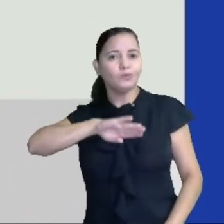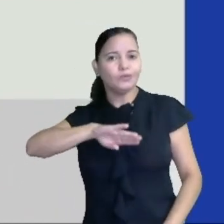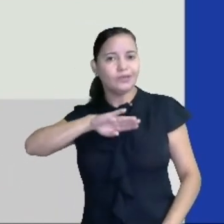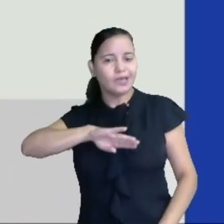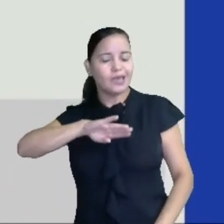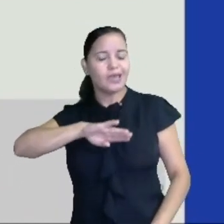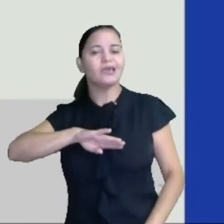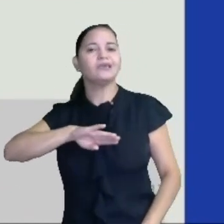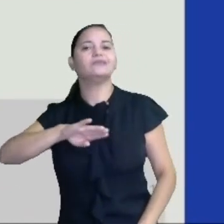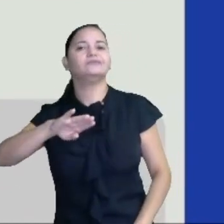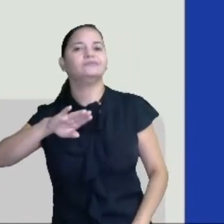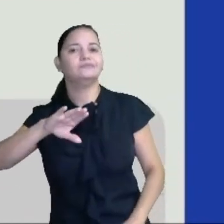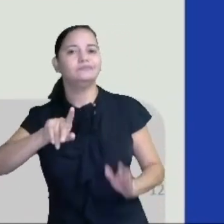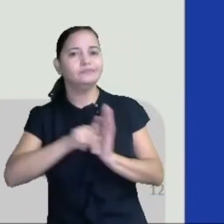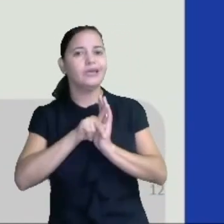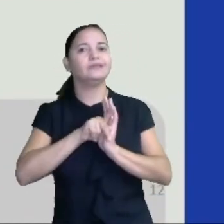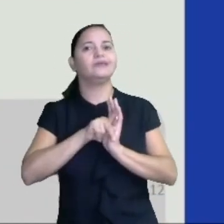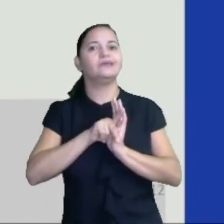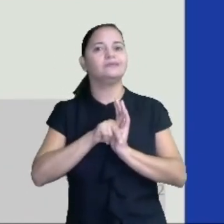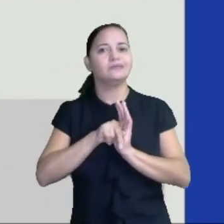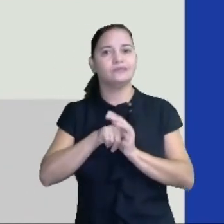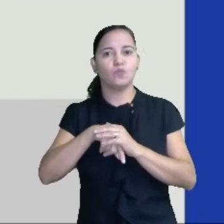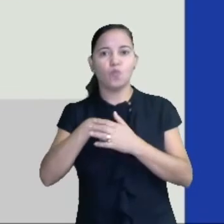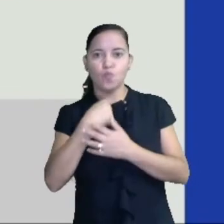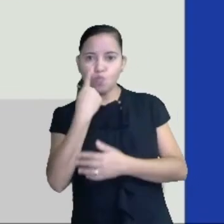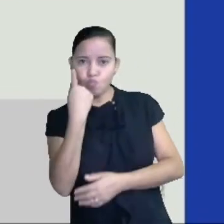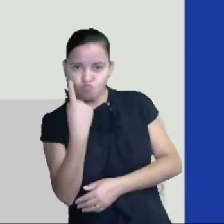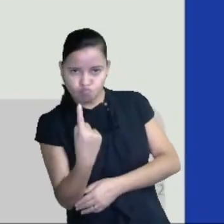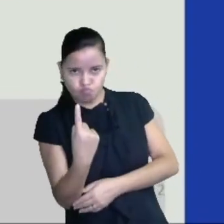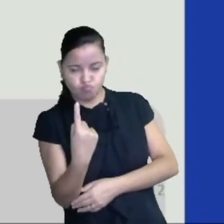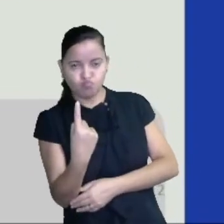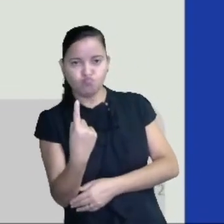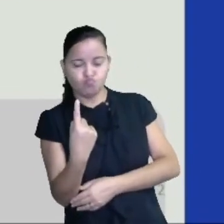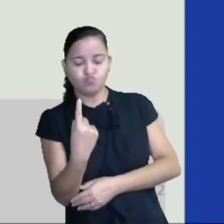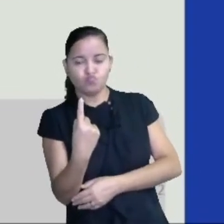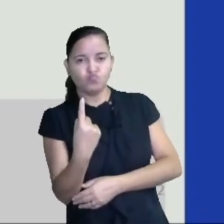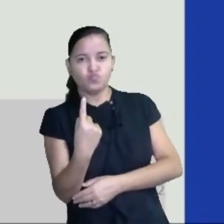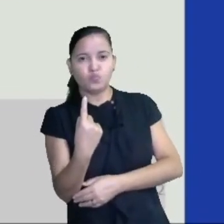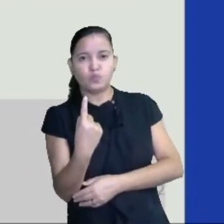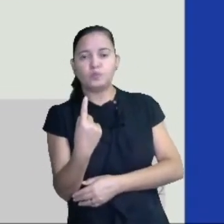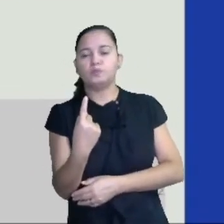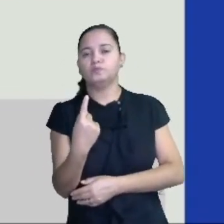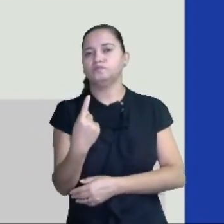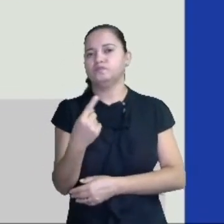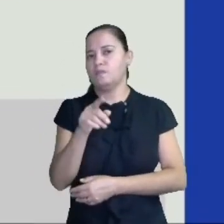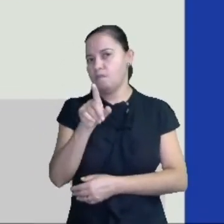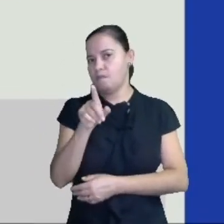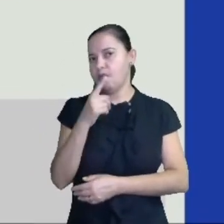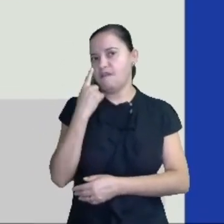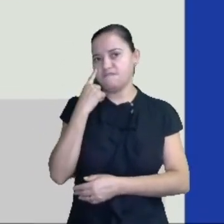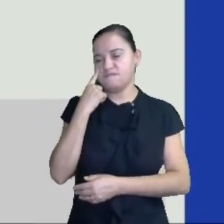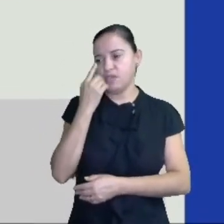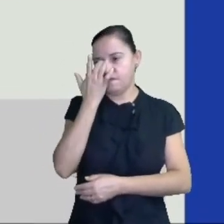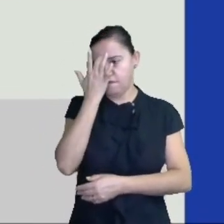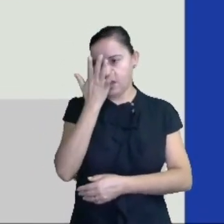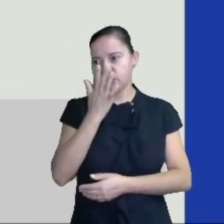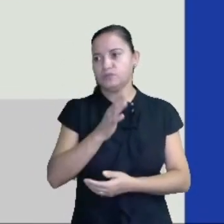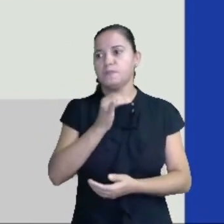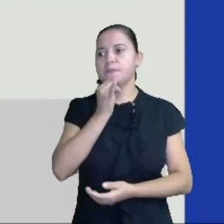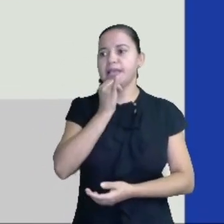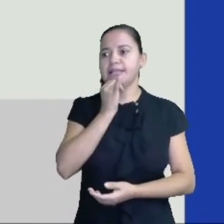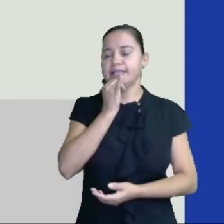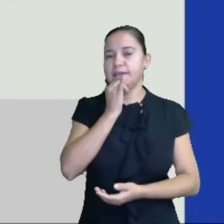língua portuguesa, somente um. Vê que fácil, gente. Aqui temos exemplos aqui